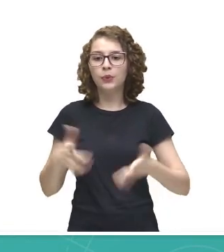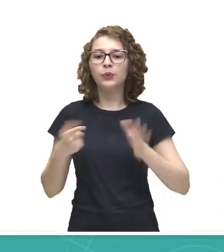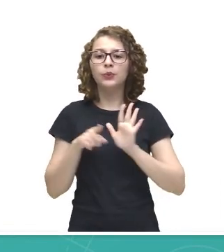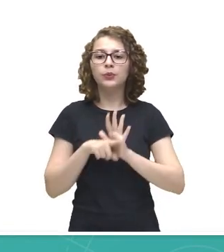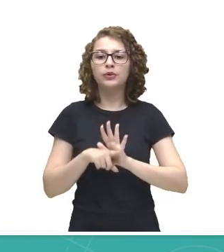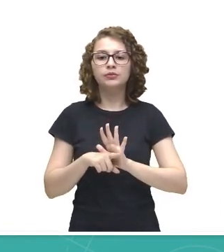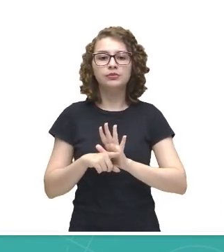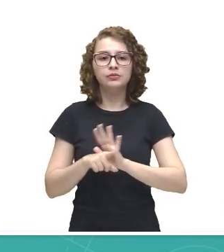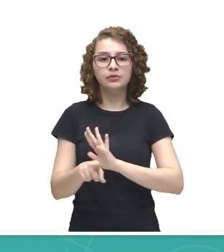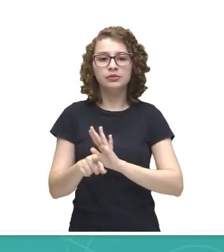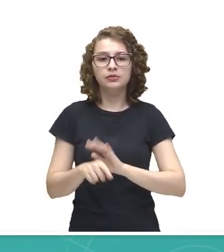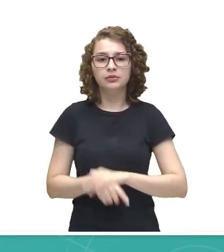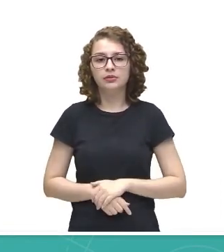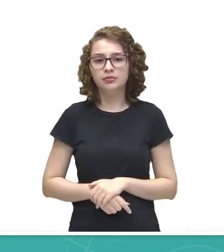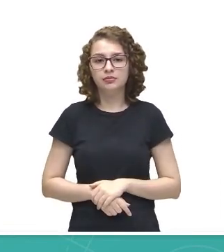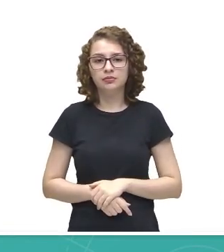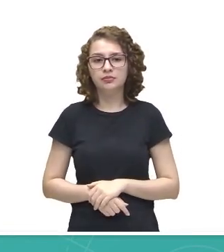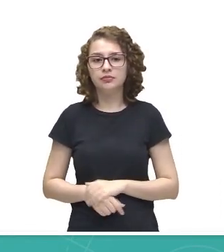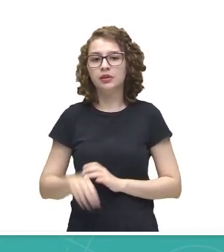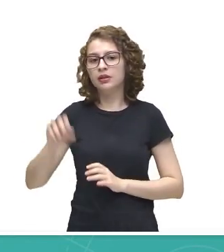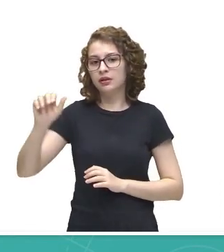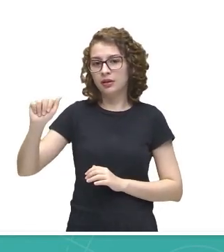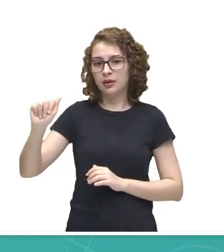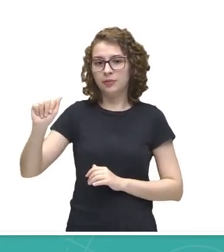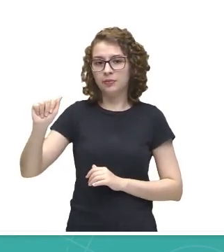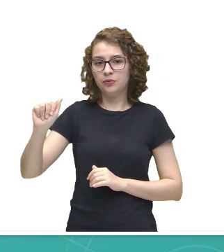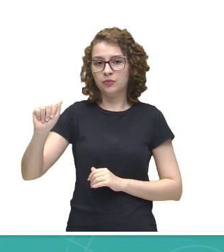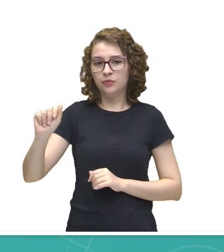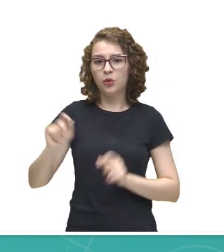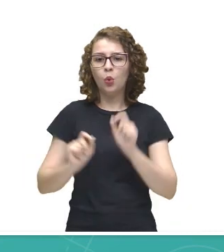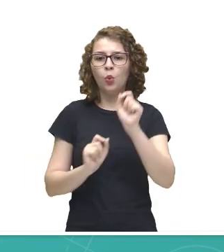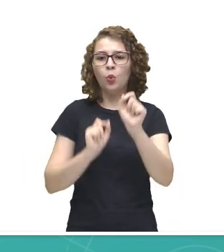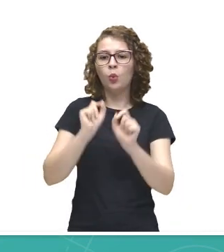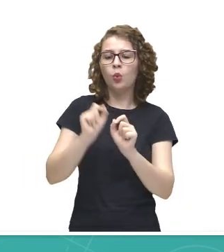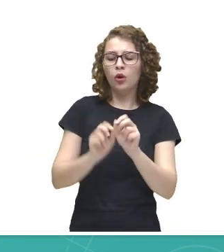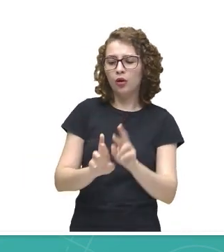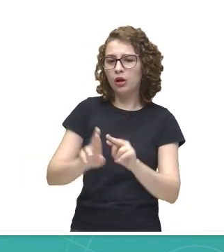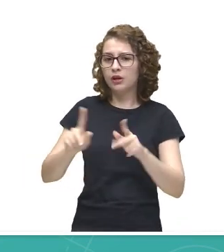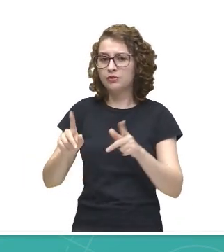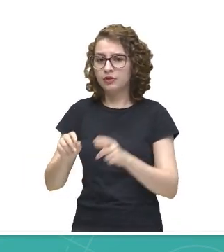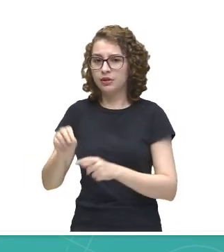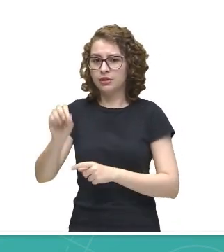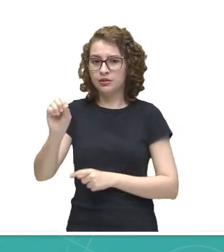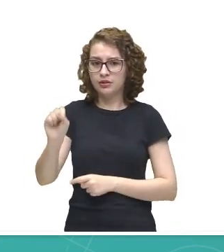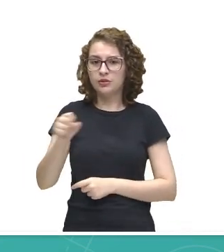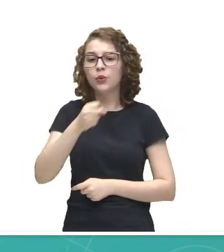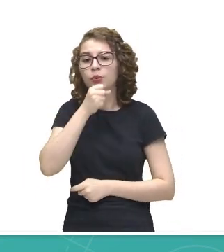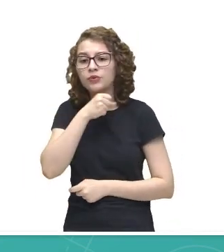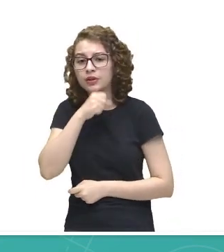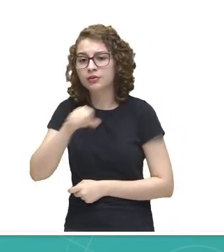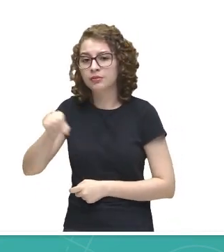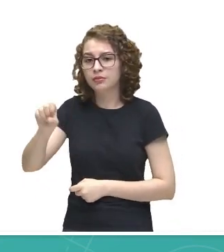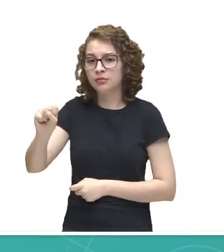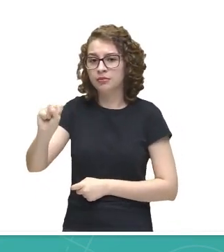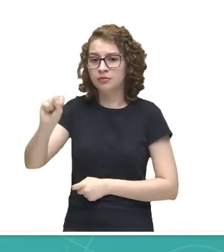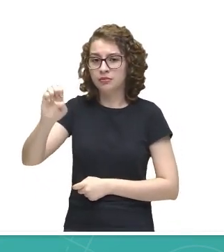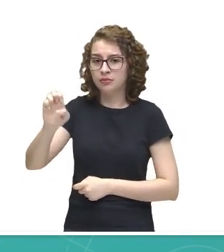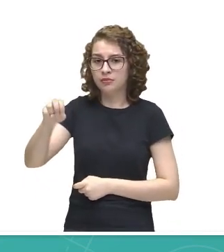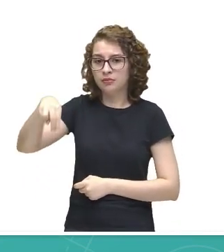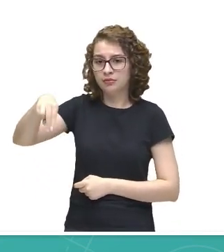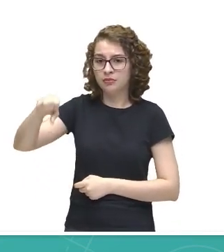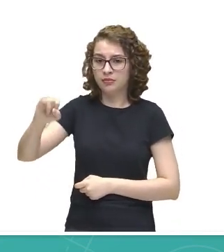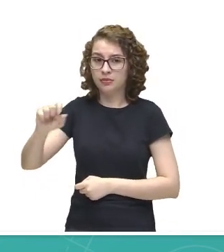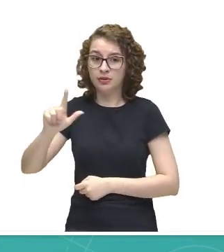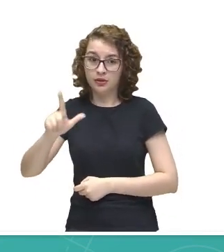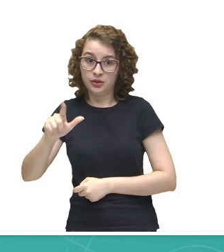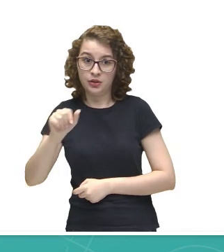vocês. Então, na letra A, eu perguntei assim. Qual a diferença do envelhecimento senil e do